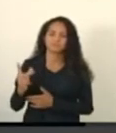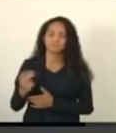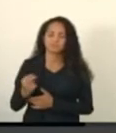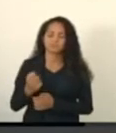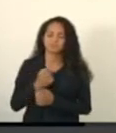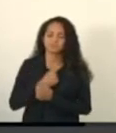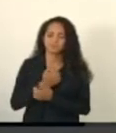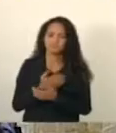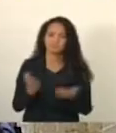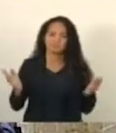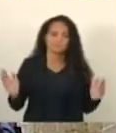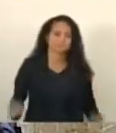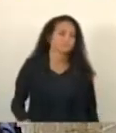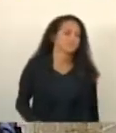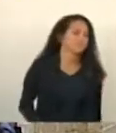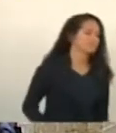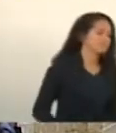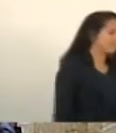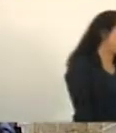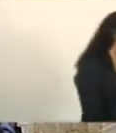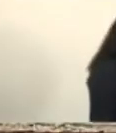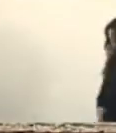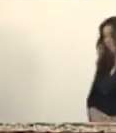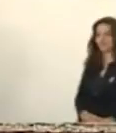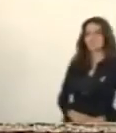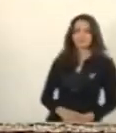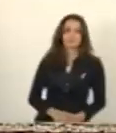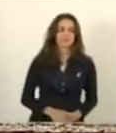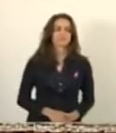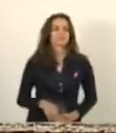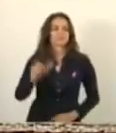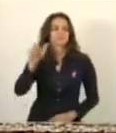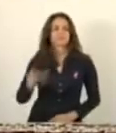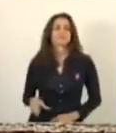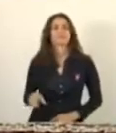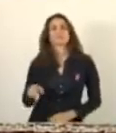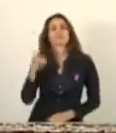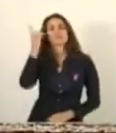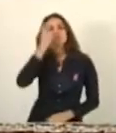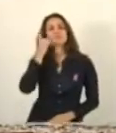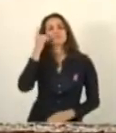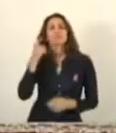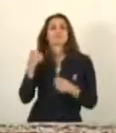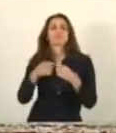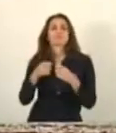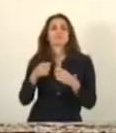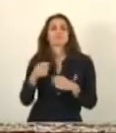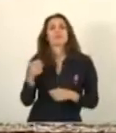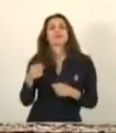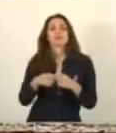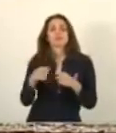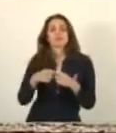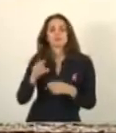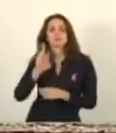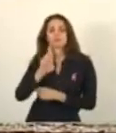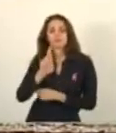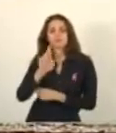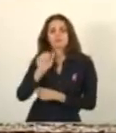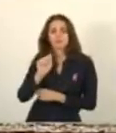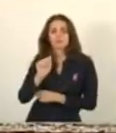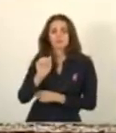abraço a todos. Obrigado, deputado Zé Esmeraldo. Com a palavra, o deputado doutor Rafael Favato.